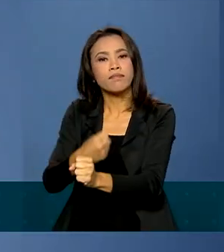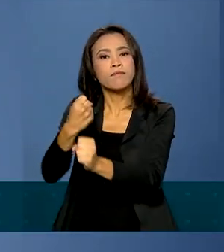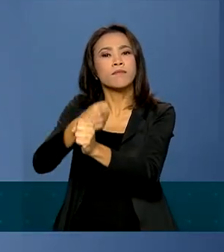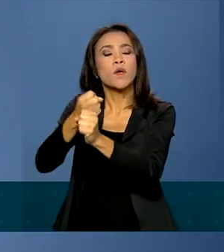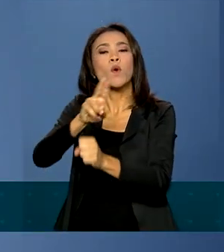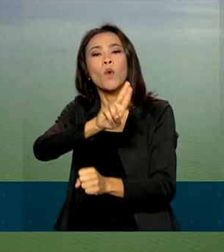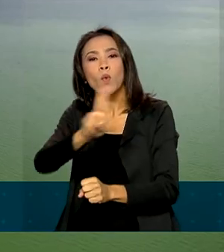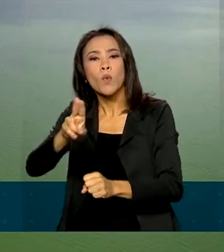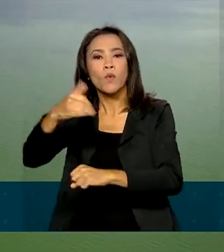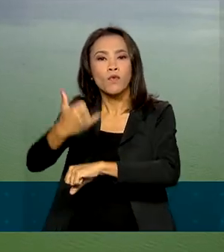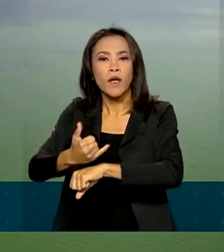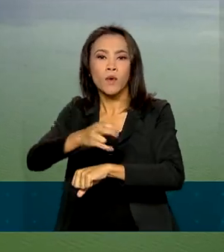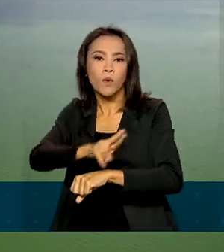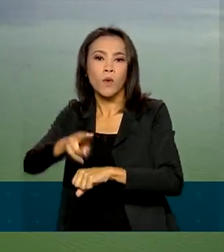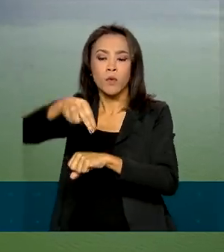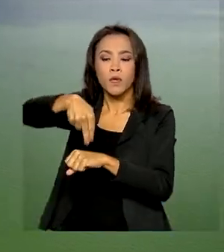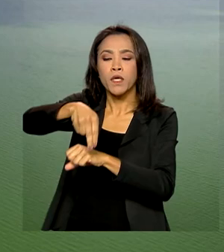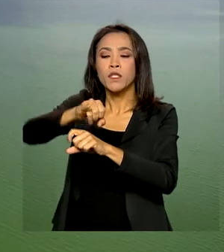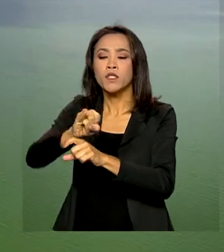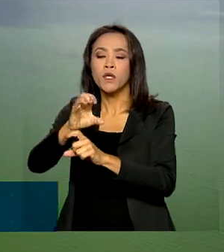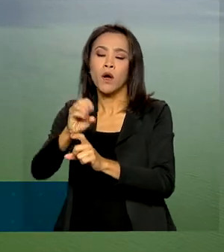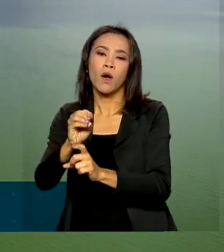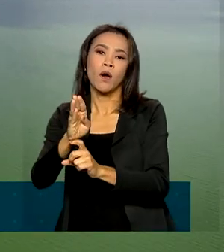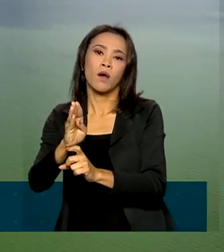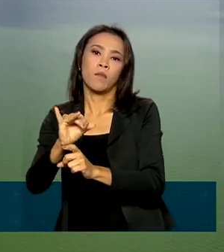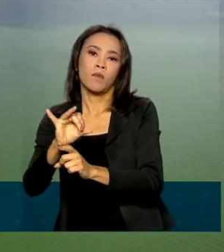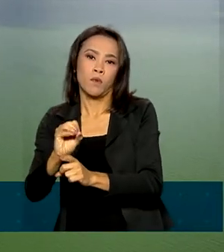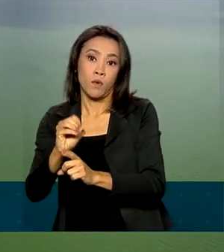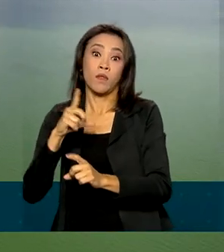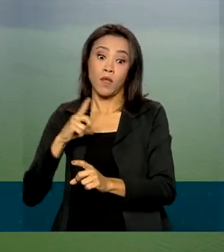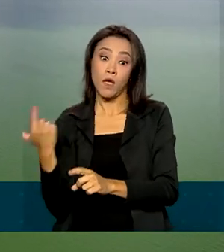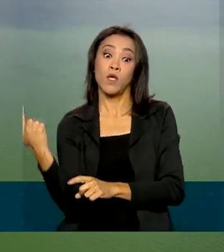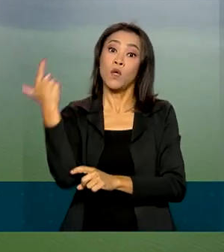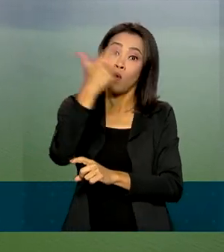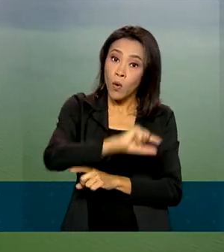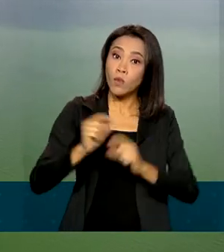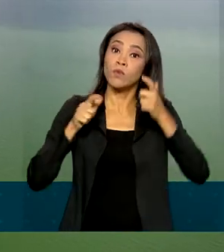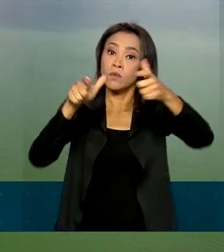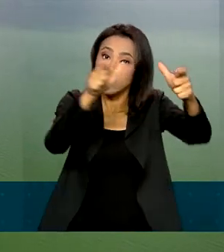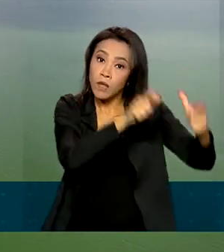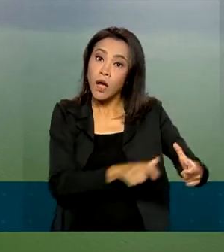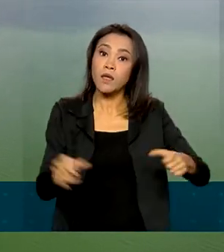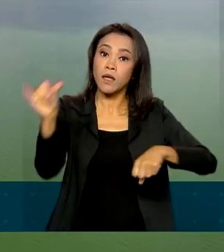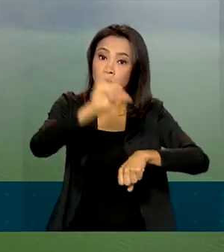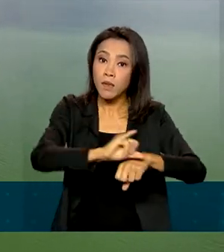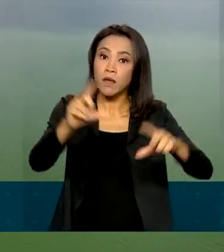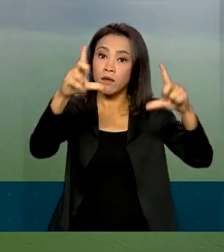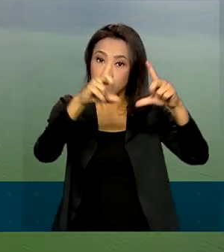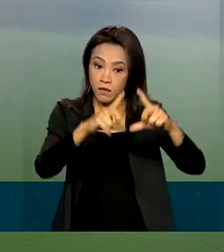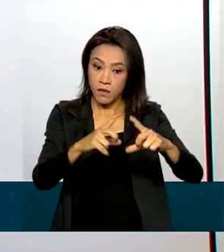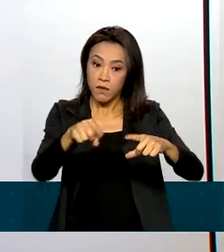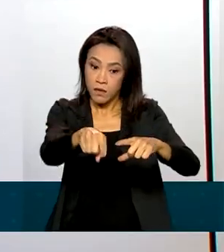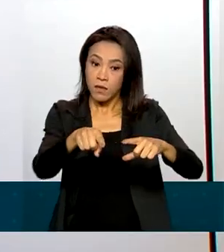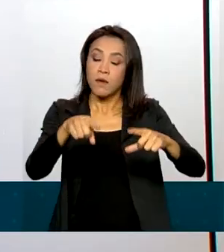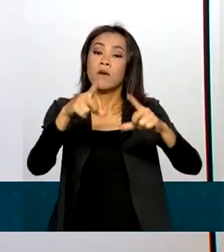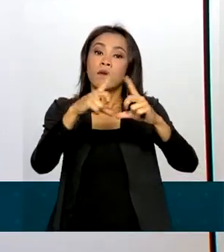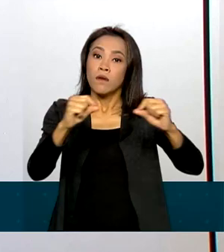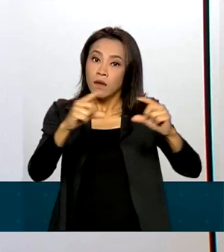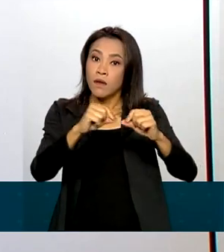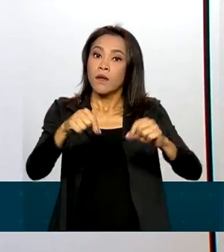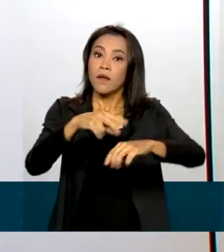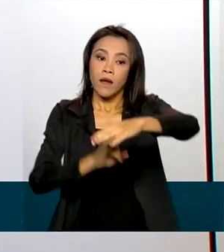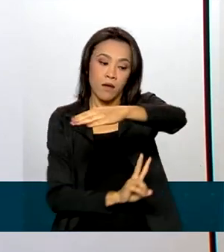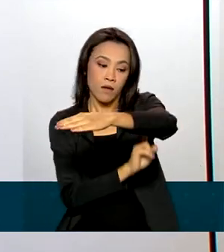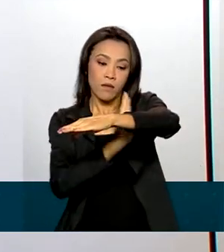com o nióbio. Também está presente em outro ponto turístico da capital federal, a Ponte JK. Ele tem